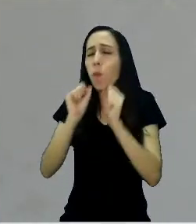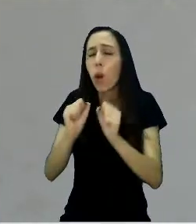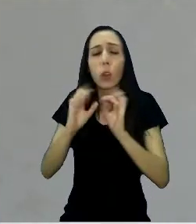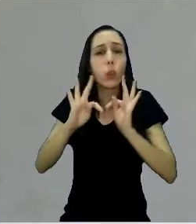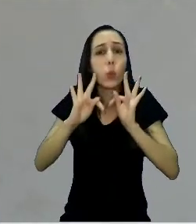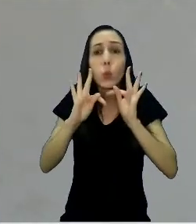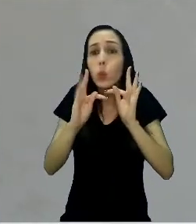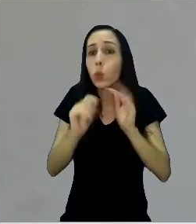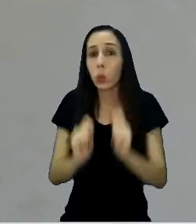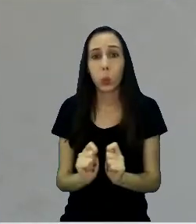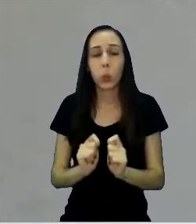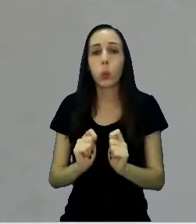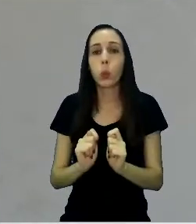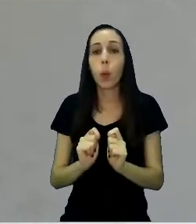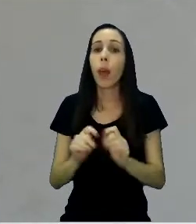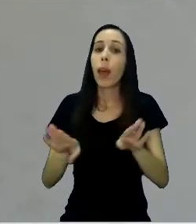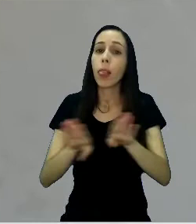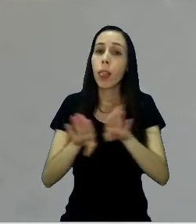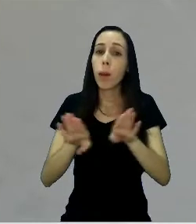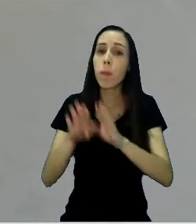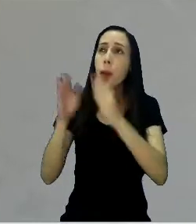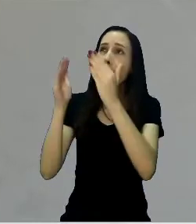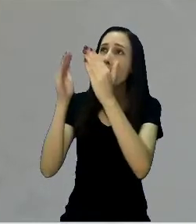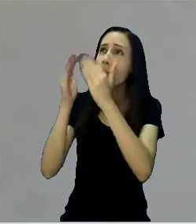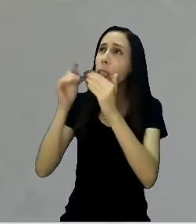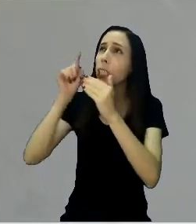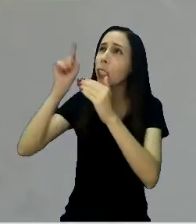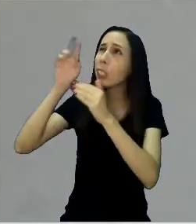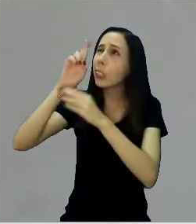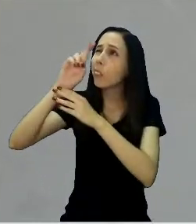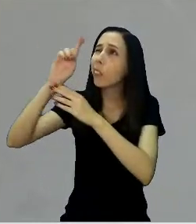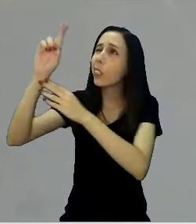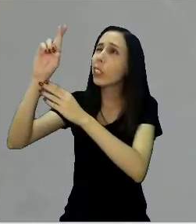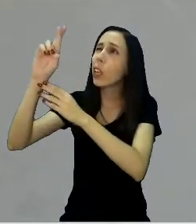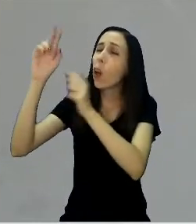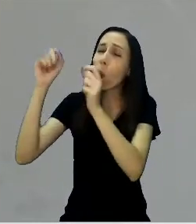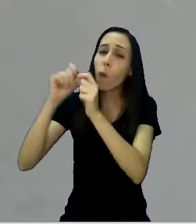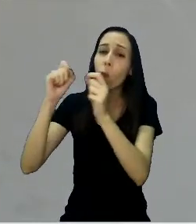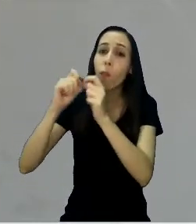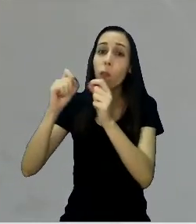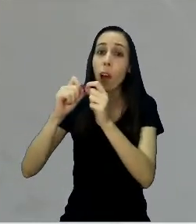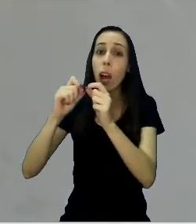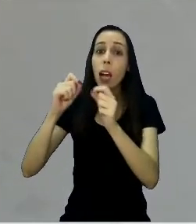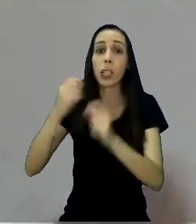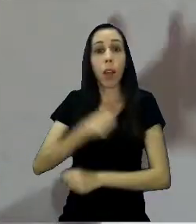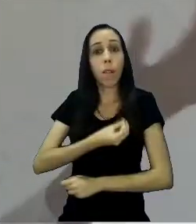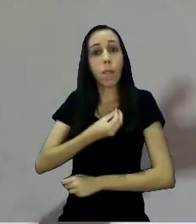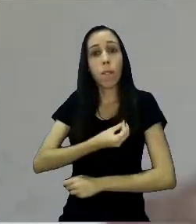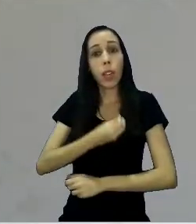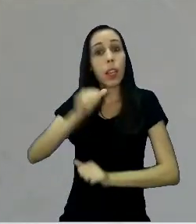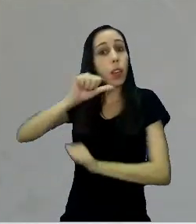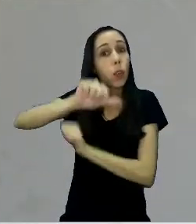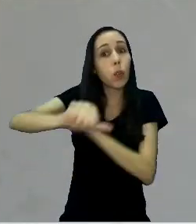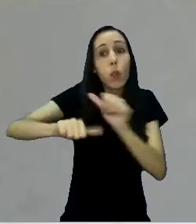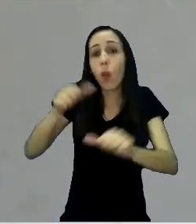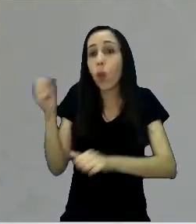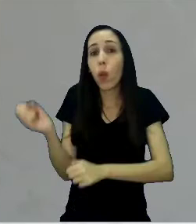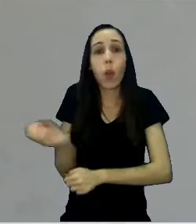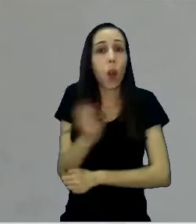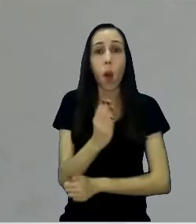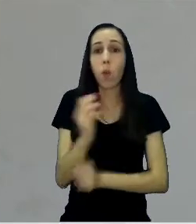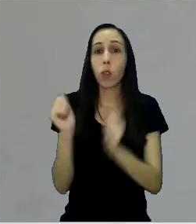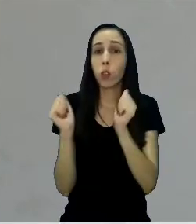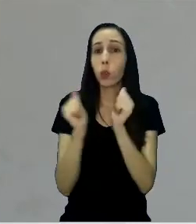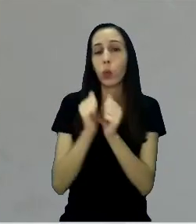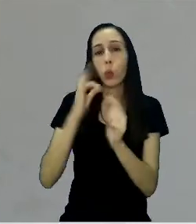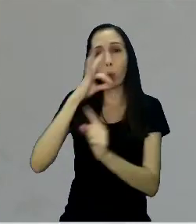que tudo pode e pedir que o Senhor faça mesmo na nossa vida essa obra nova do